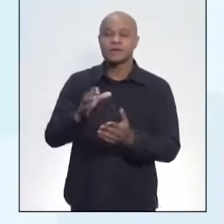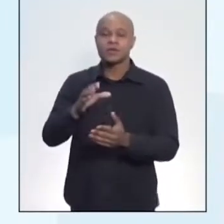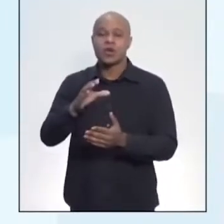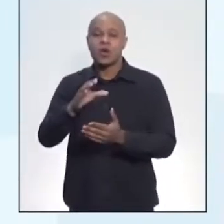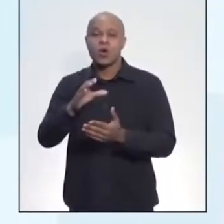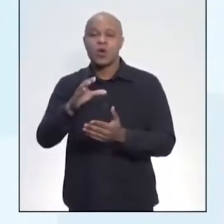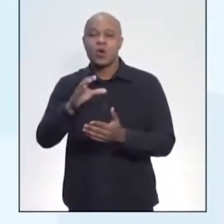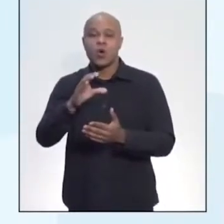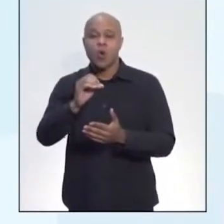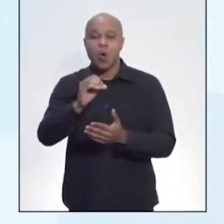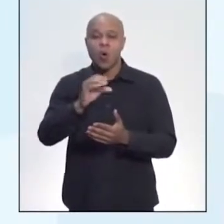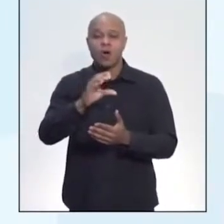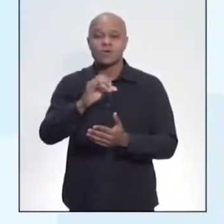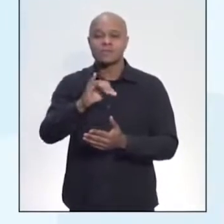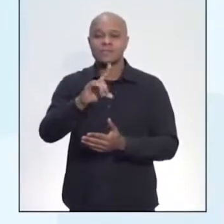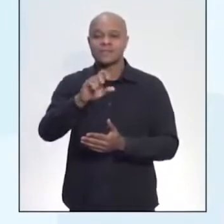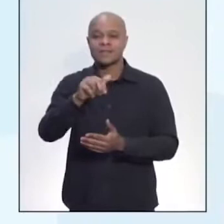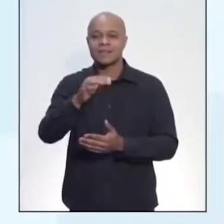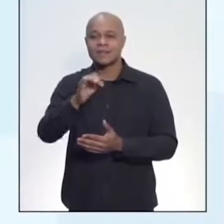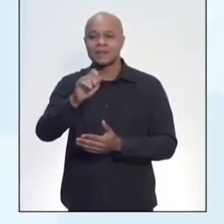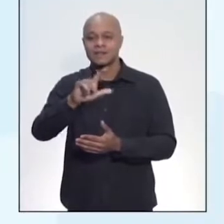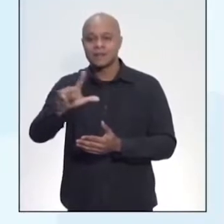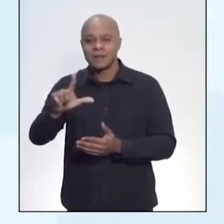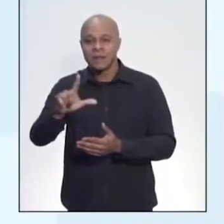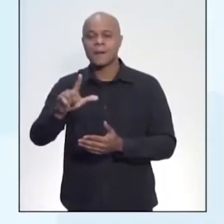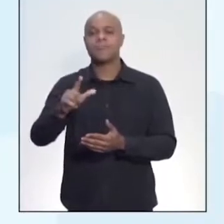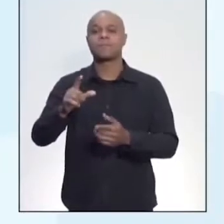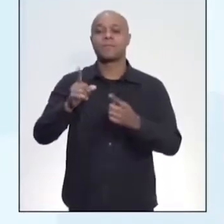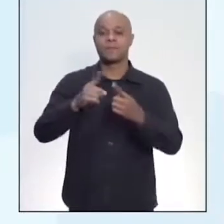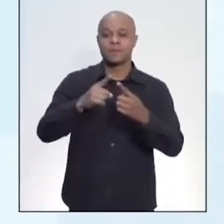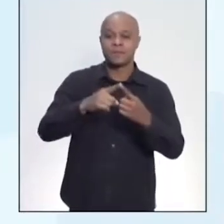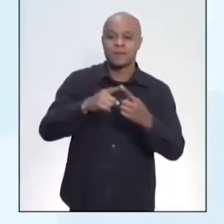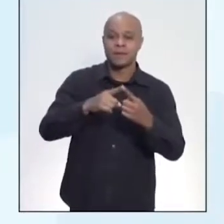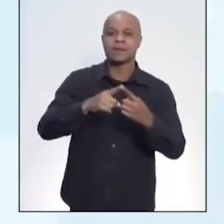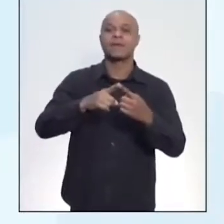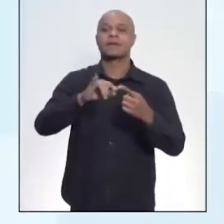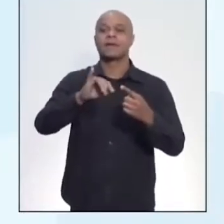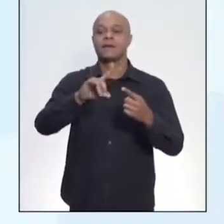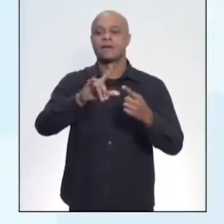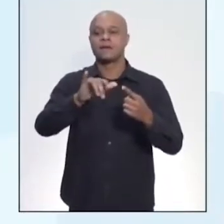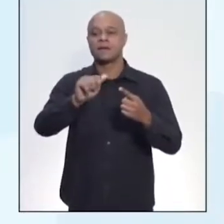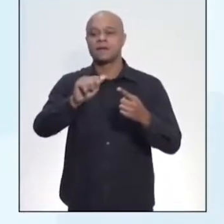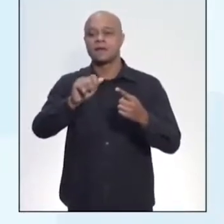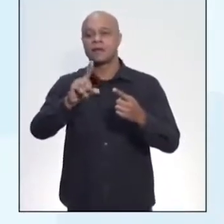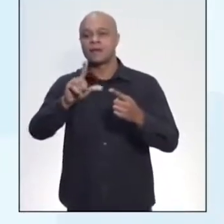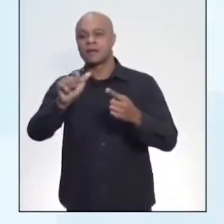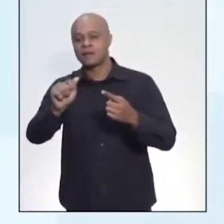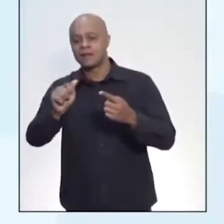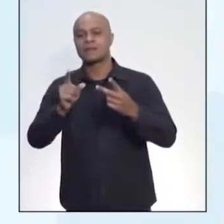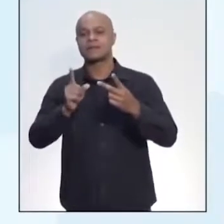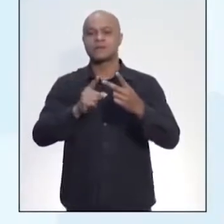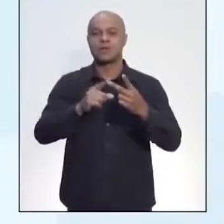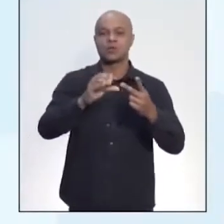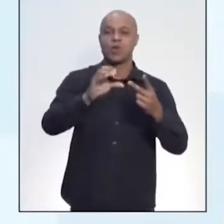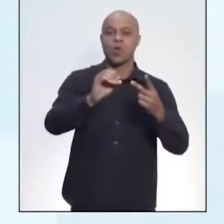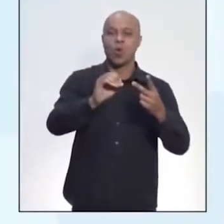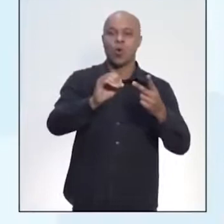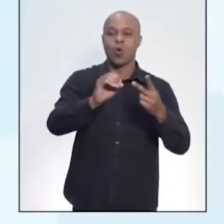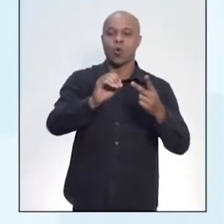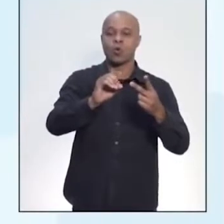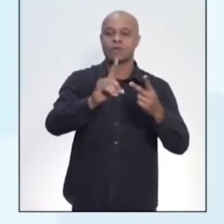própria Ilíada então aí Elia daí eu disse a ela as contas e a trajetória de Ulisses né que ele ele viaja durante